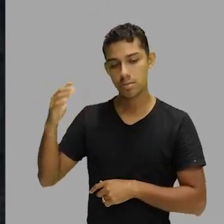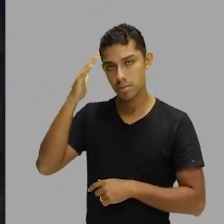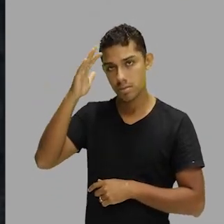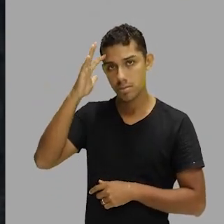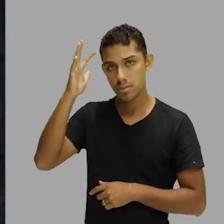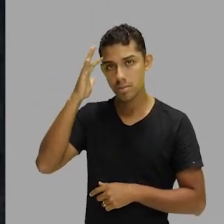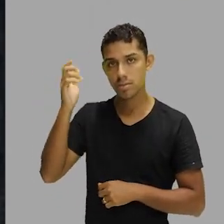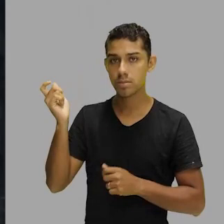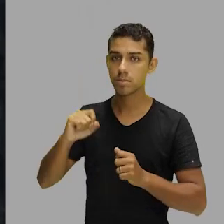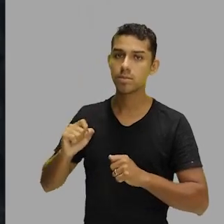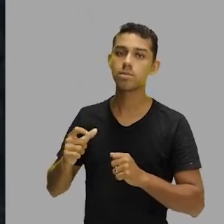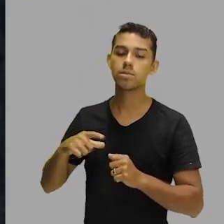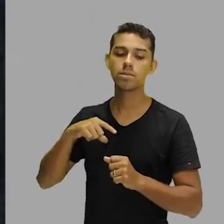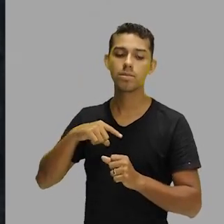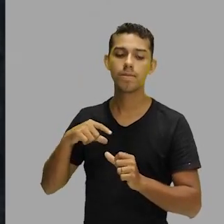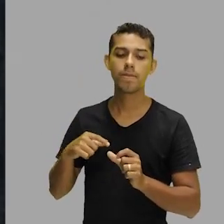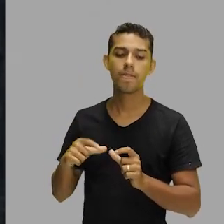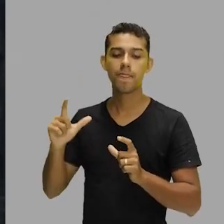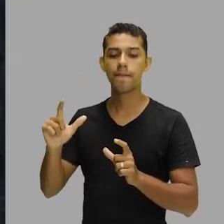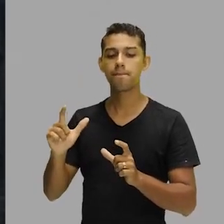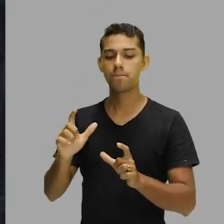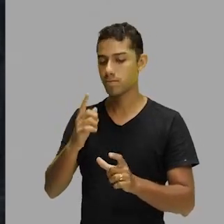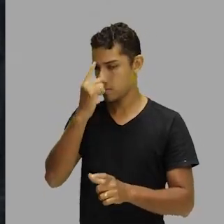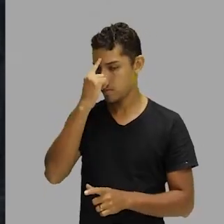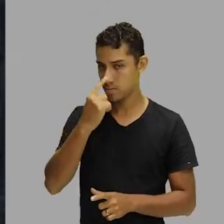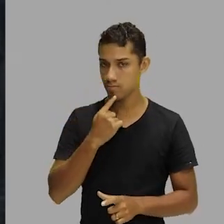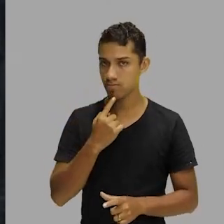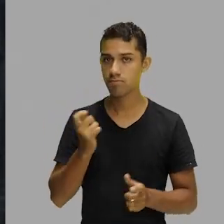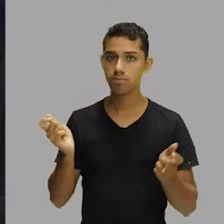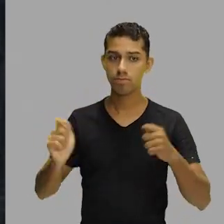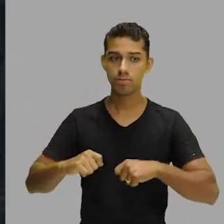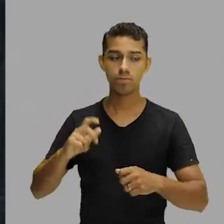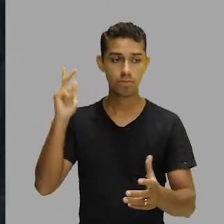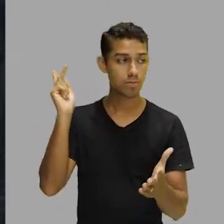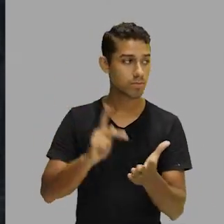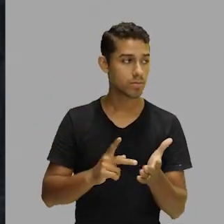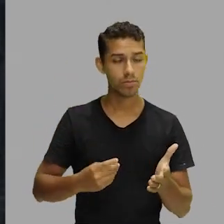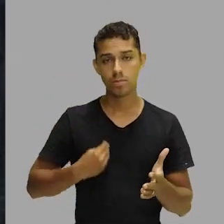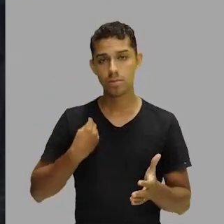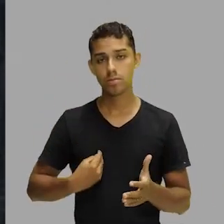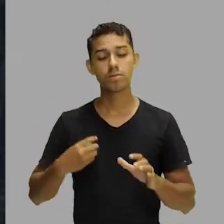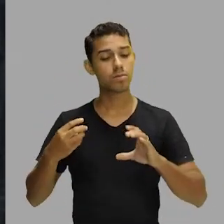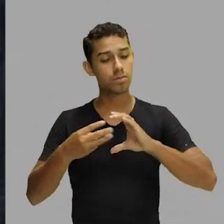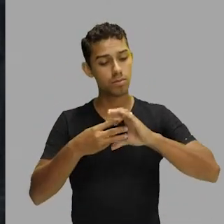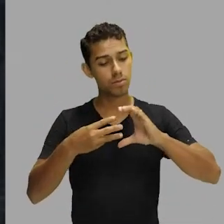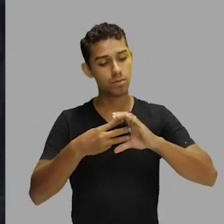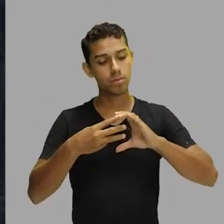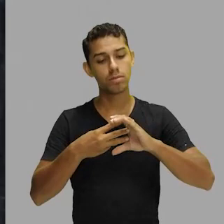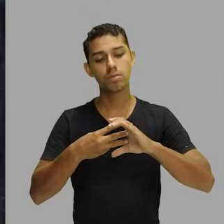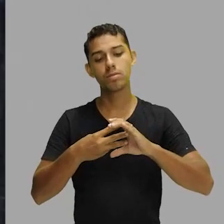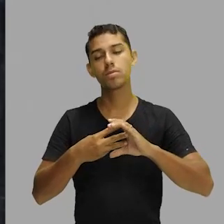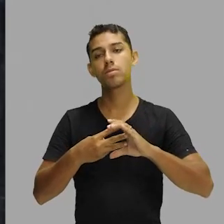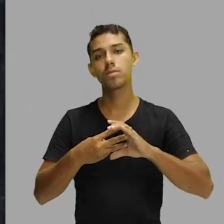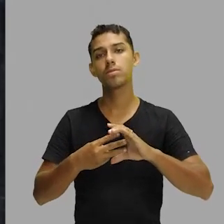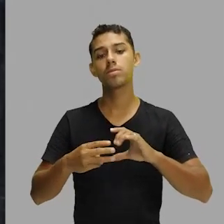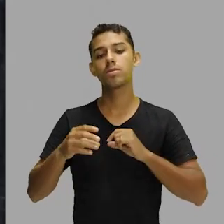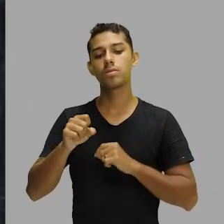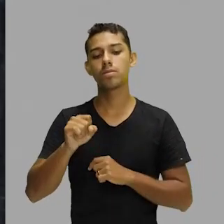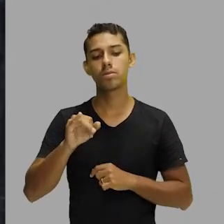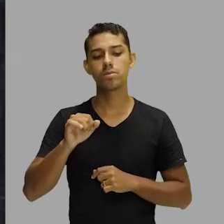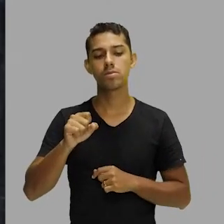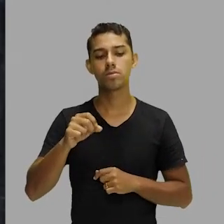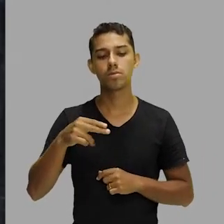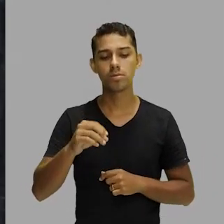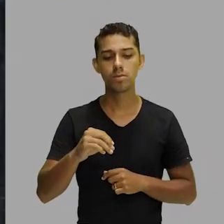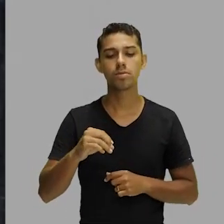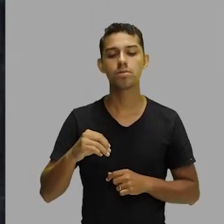célula tem essas lamelas. E olhando uma imagem aqui, real, de uma célula, de uma cianobactéria, você pode